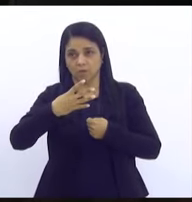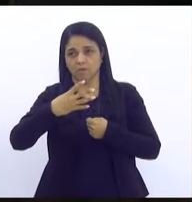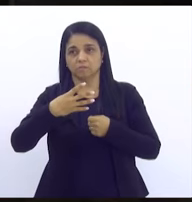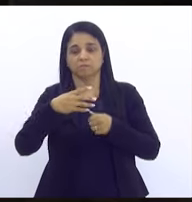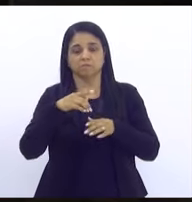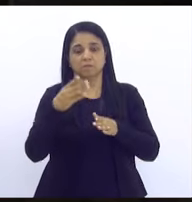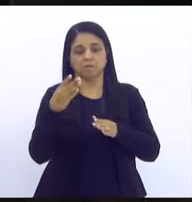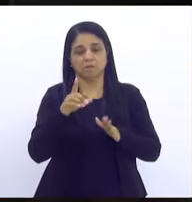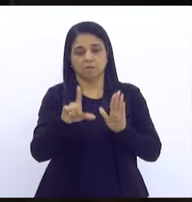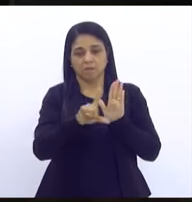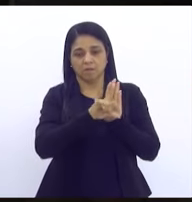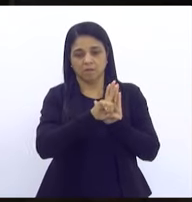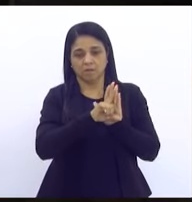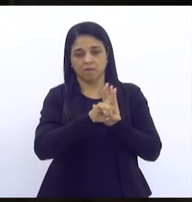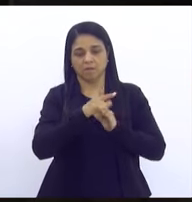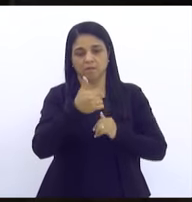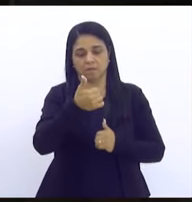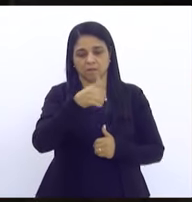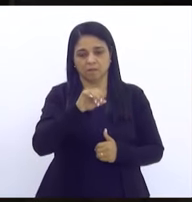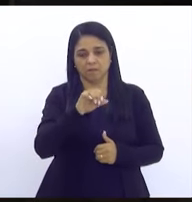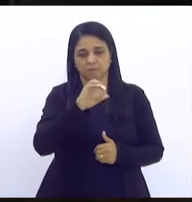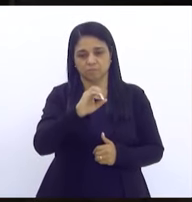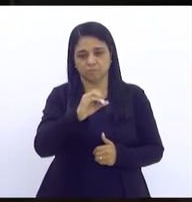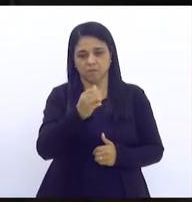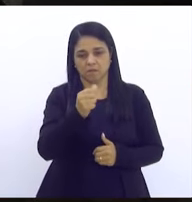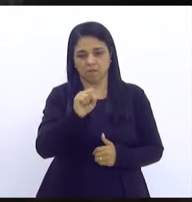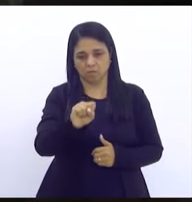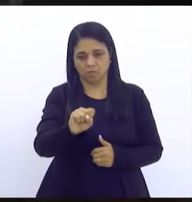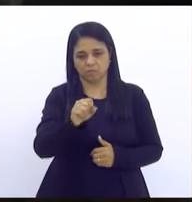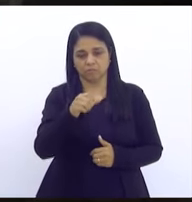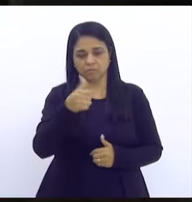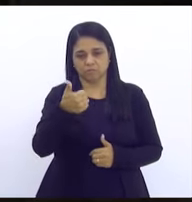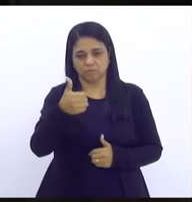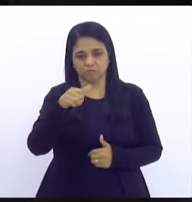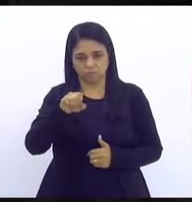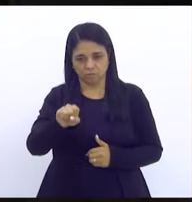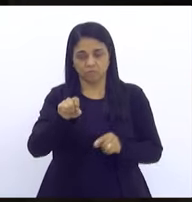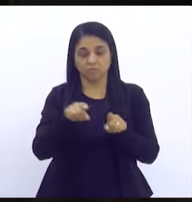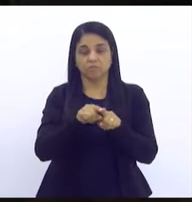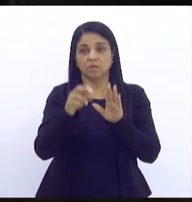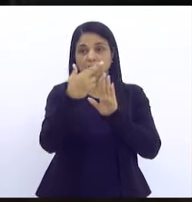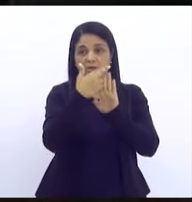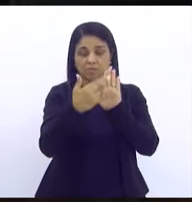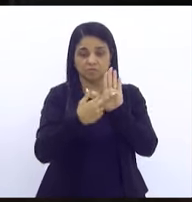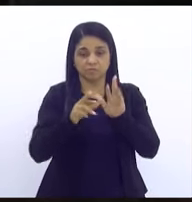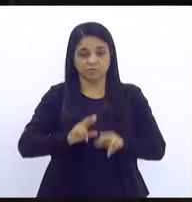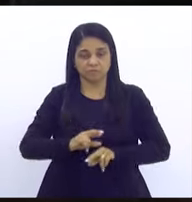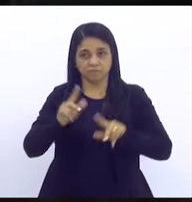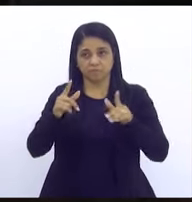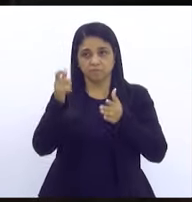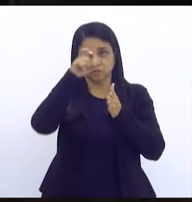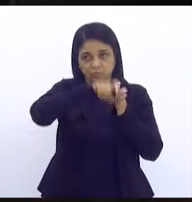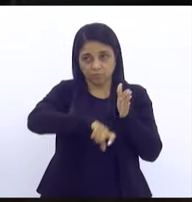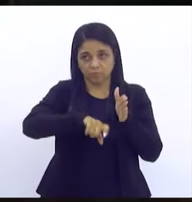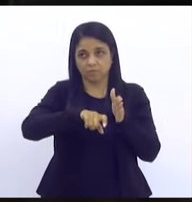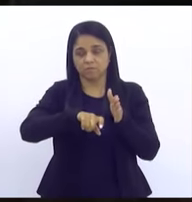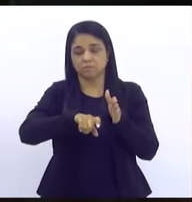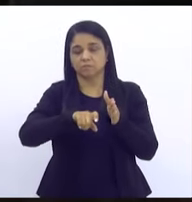1068 de 18 de 2023, que dispõe sobre instituição de regime diferenciado